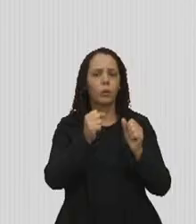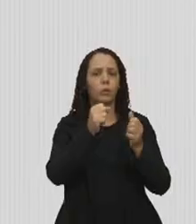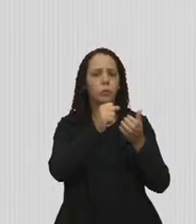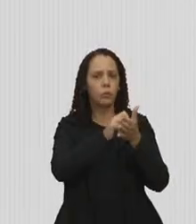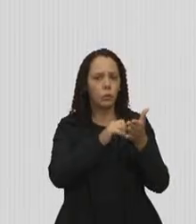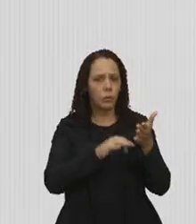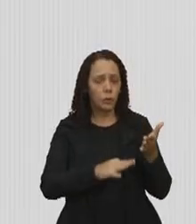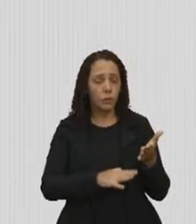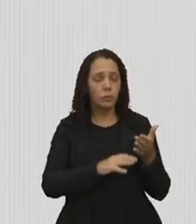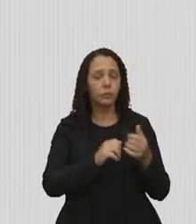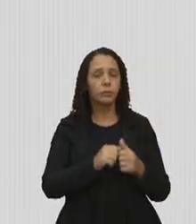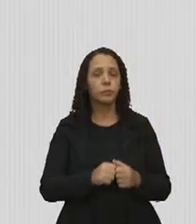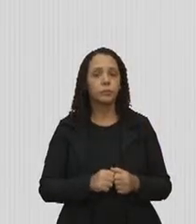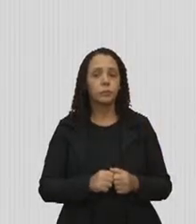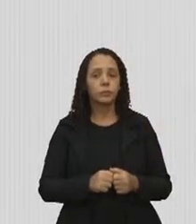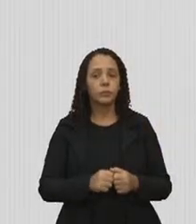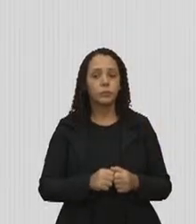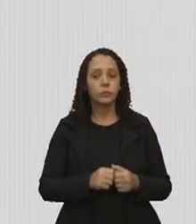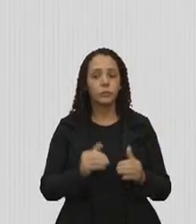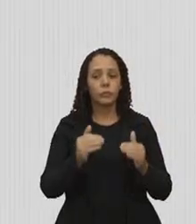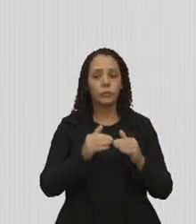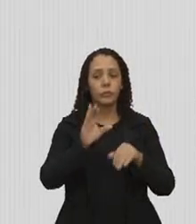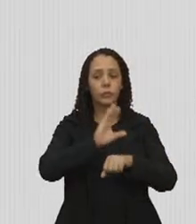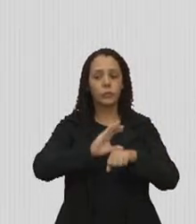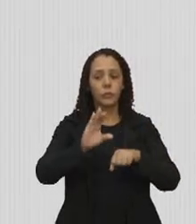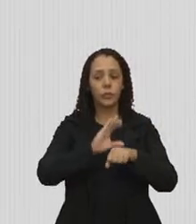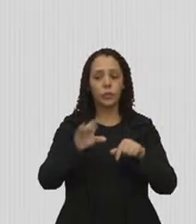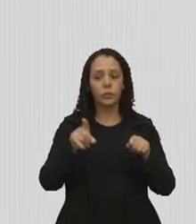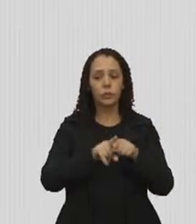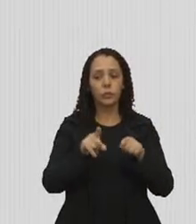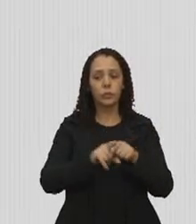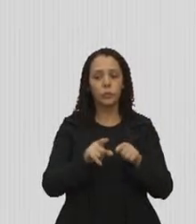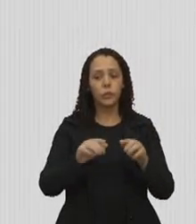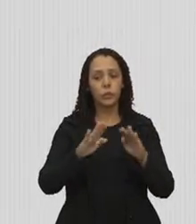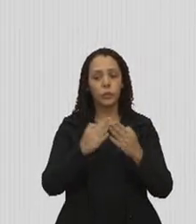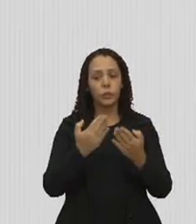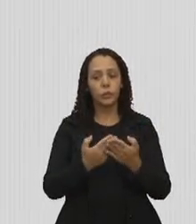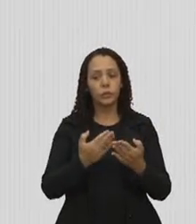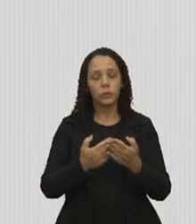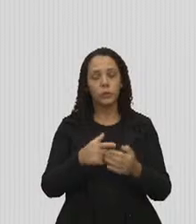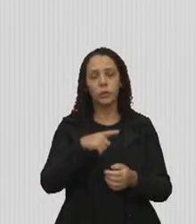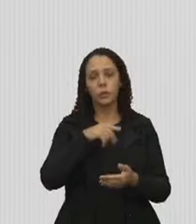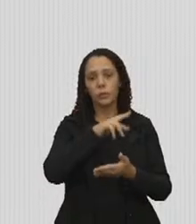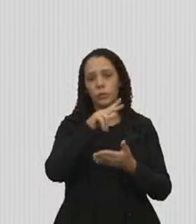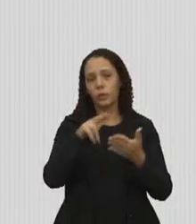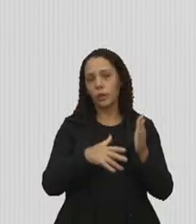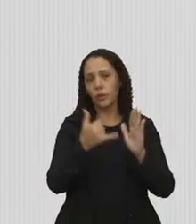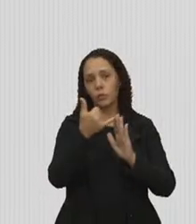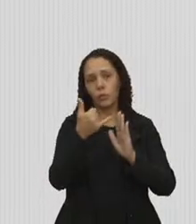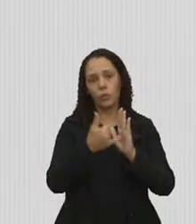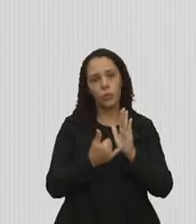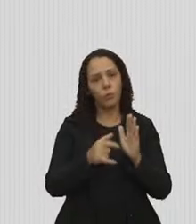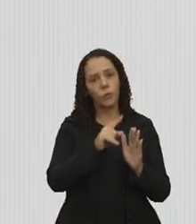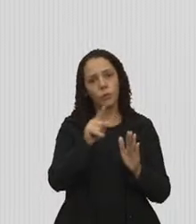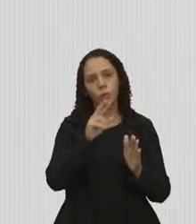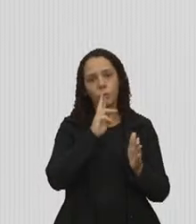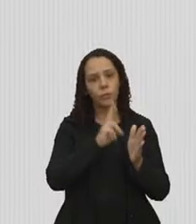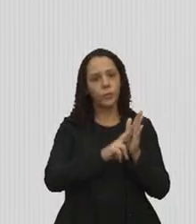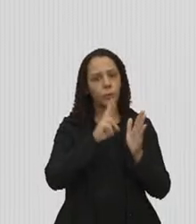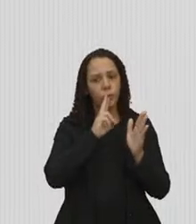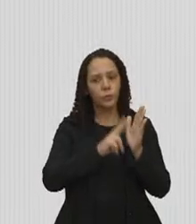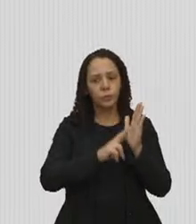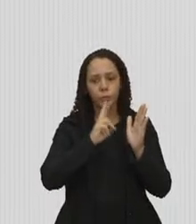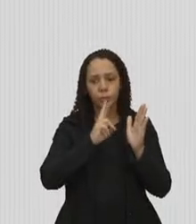ao curso, e com relação aos cursos e com relação ao campus. Lá tem vários formulários para vocês escreverem as suas